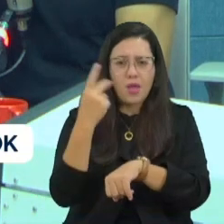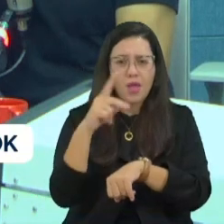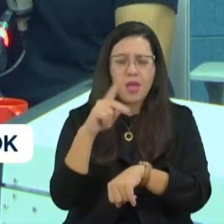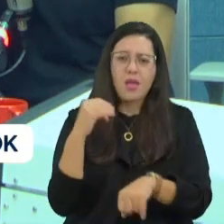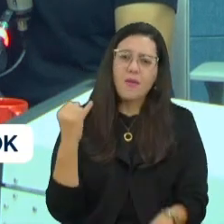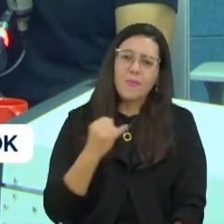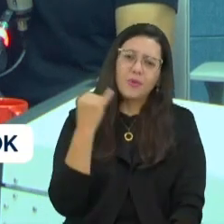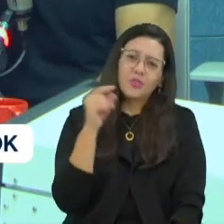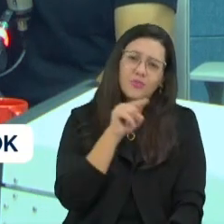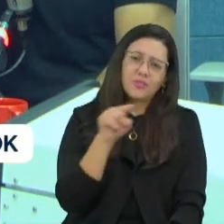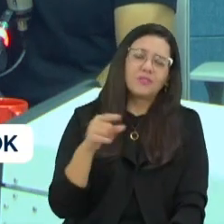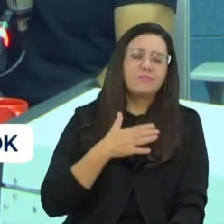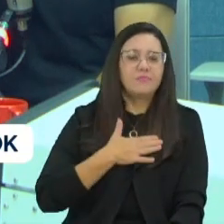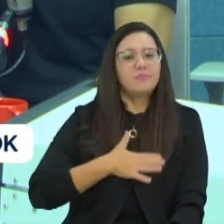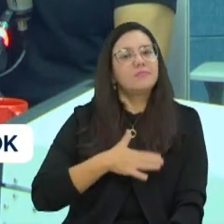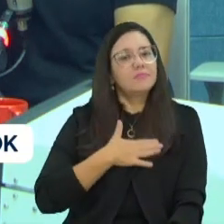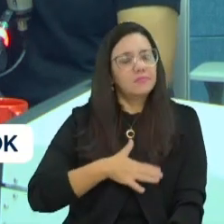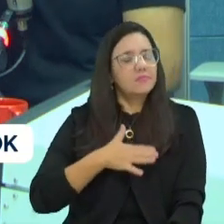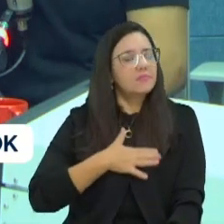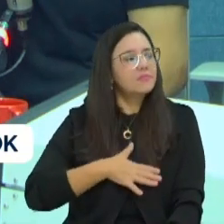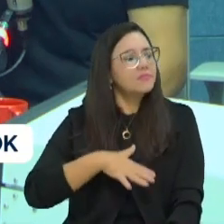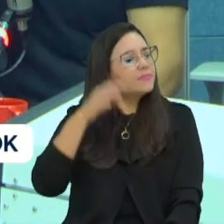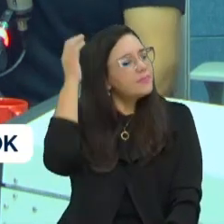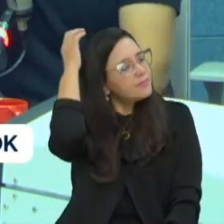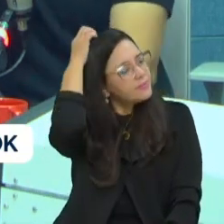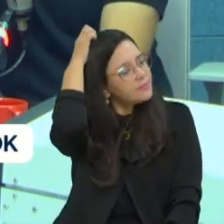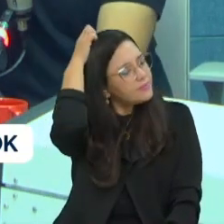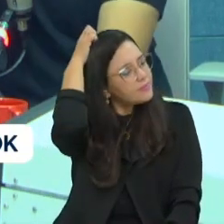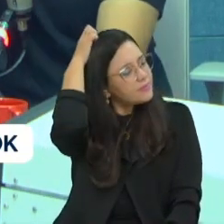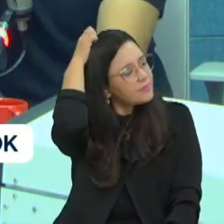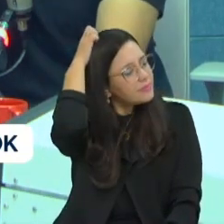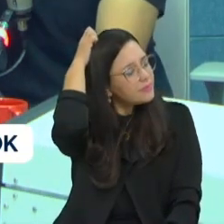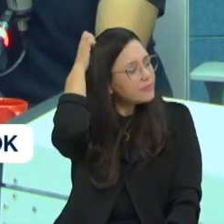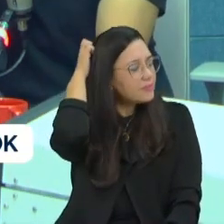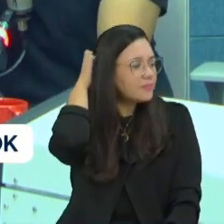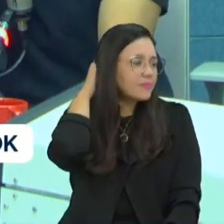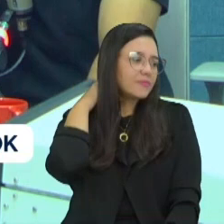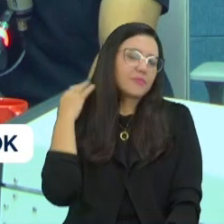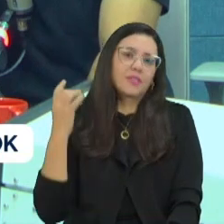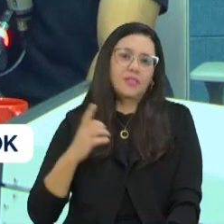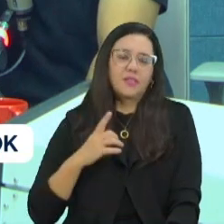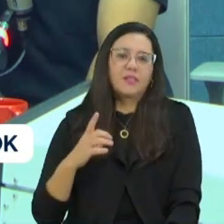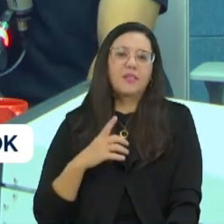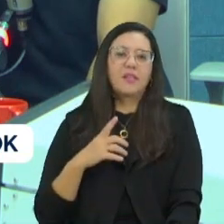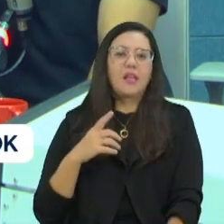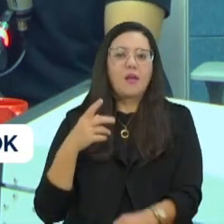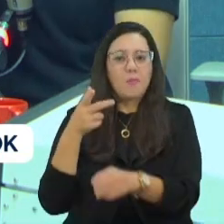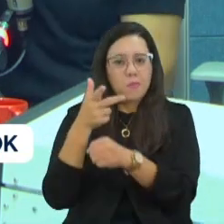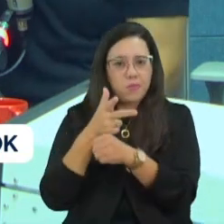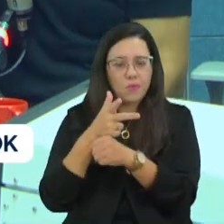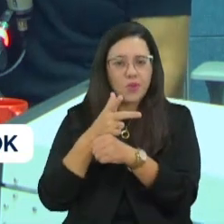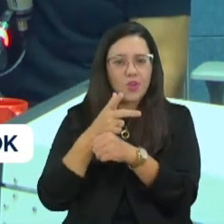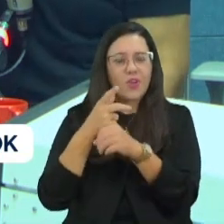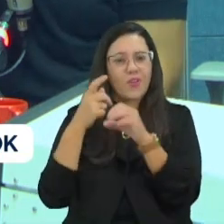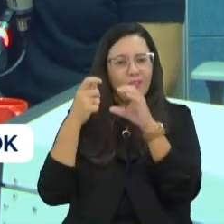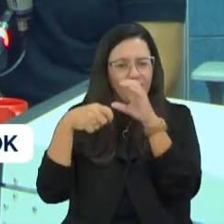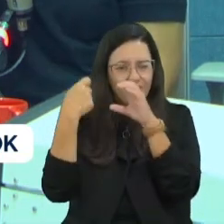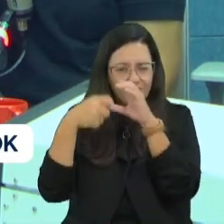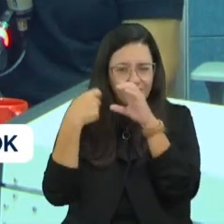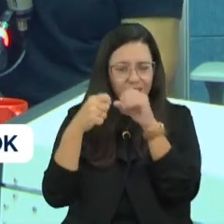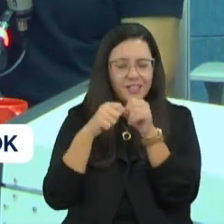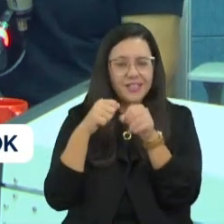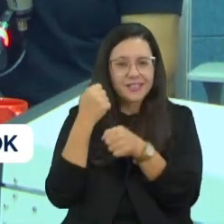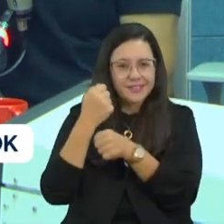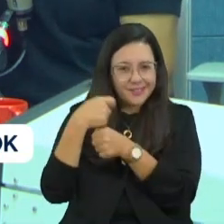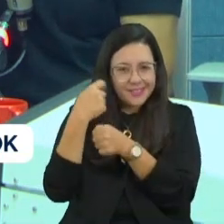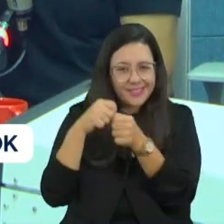e de uma forma muito tranquila, porque os cursos, eles possuem videoaulas explicativas, é um conteúdo fácil de